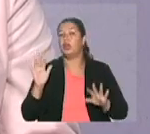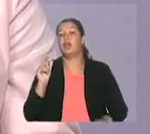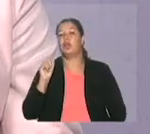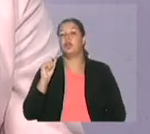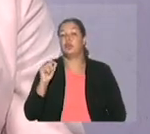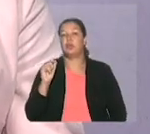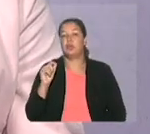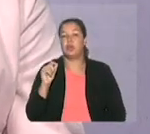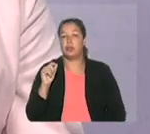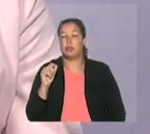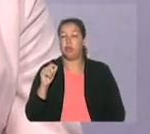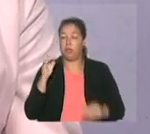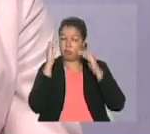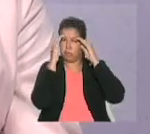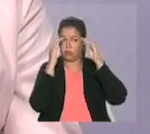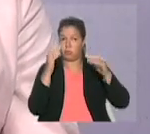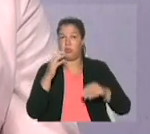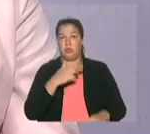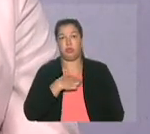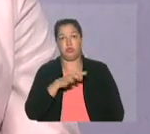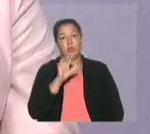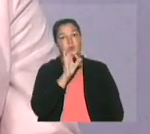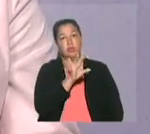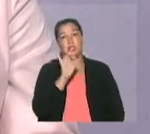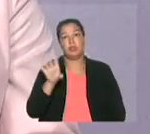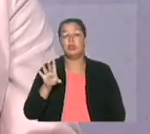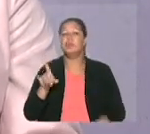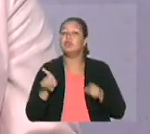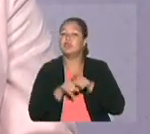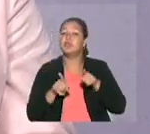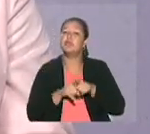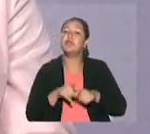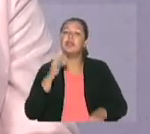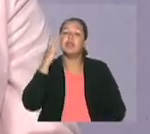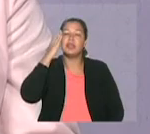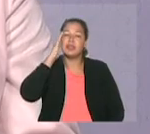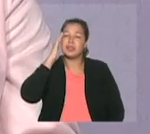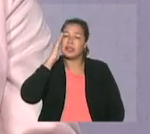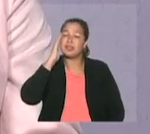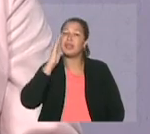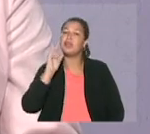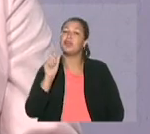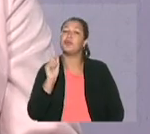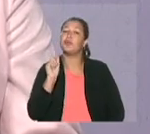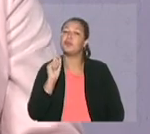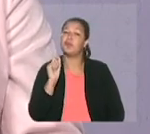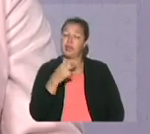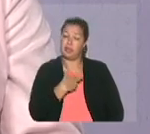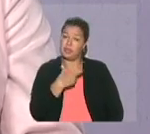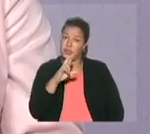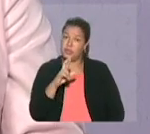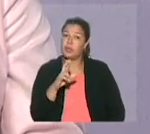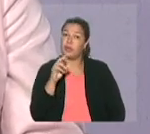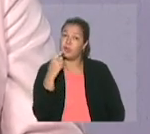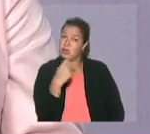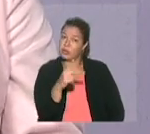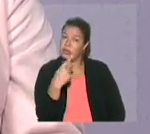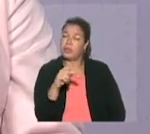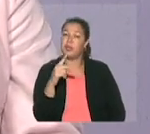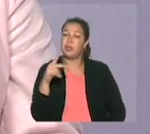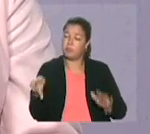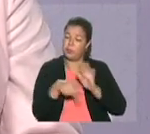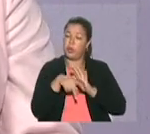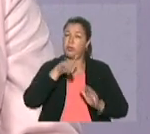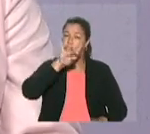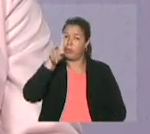esse processo, entender e respeitar a religião de cada um, entender que esse tipo de